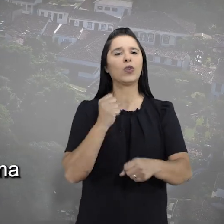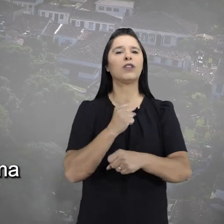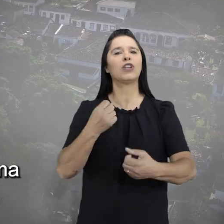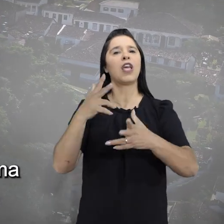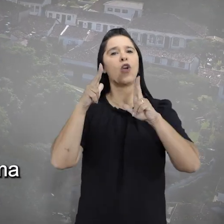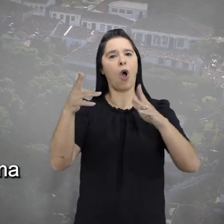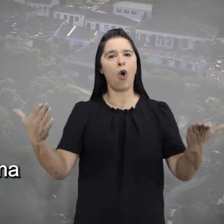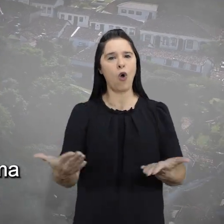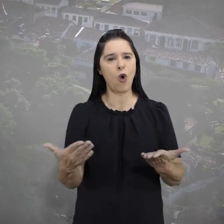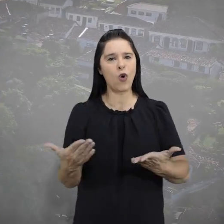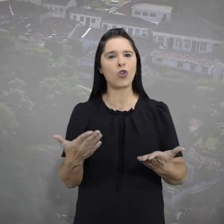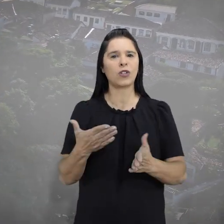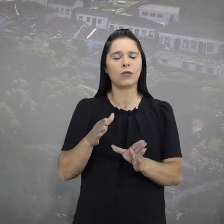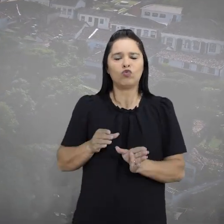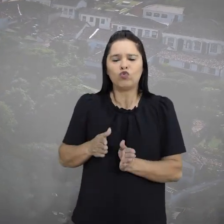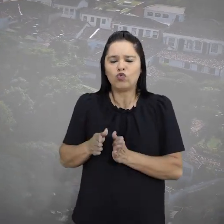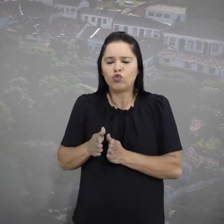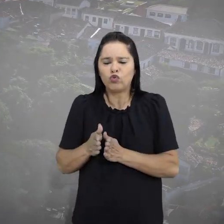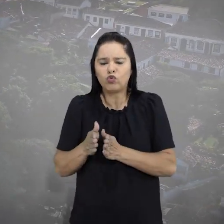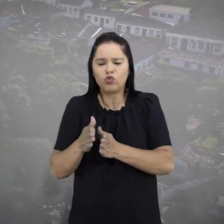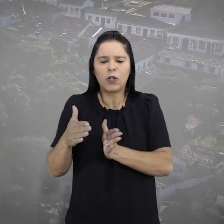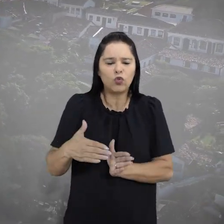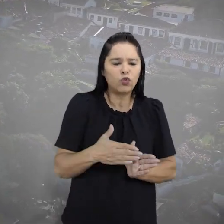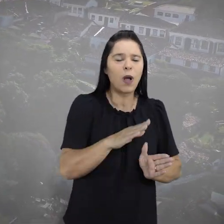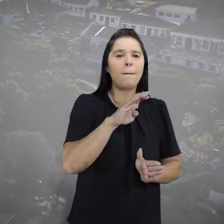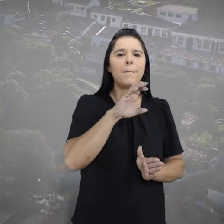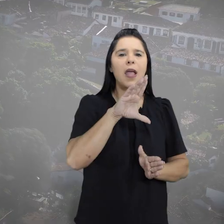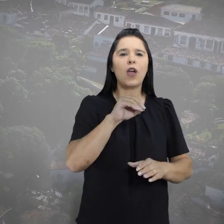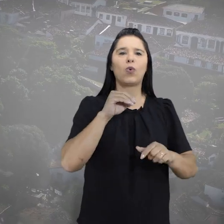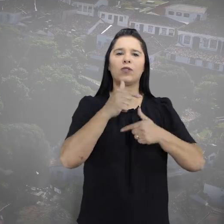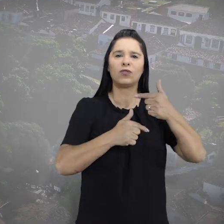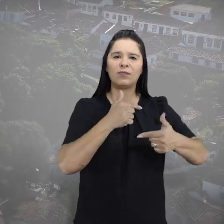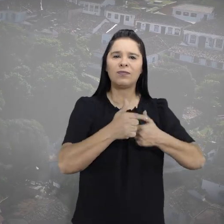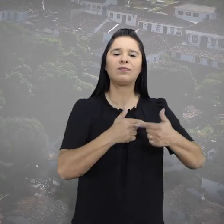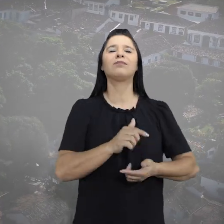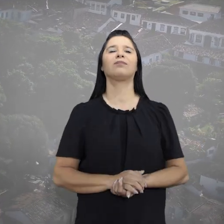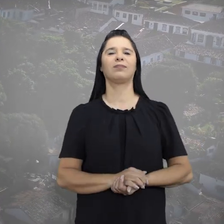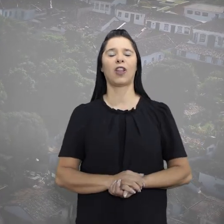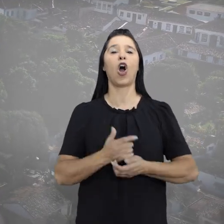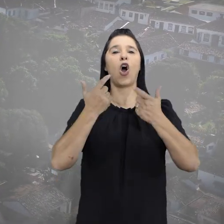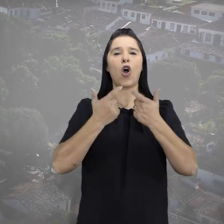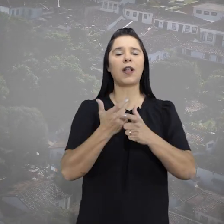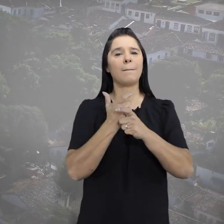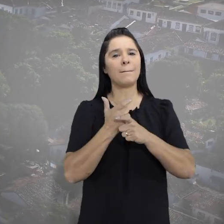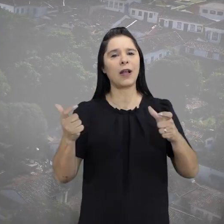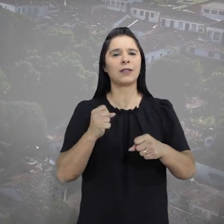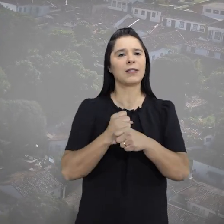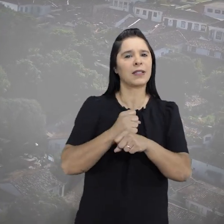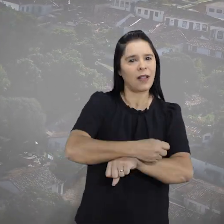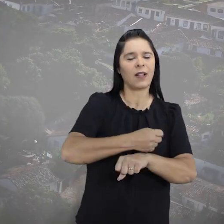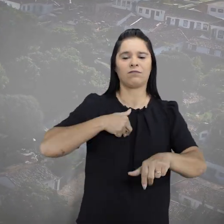como nós conhecemos, com seus becos, que eram chamados becos de serviço ou de servidão, onde o maior número de